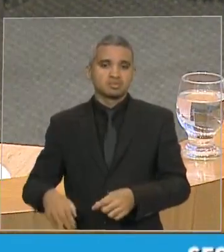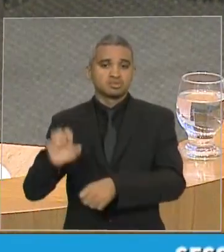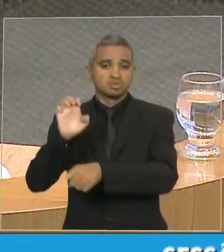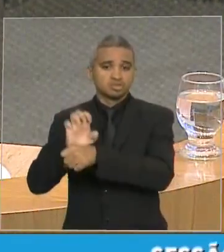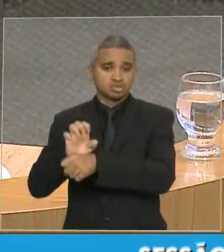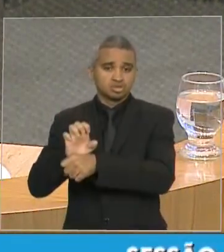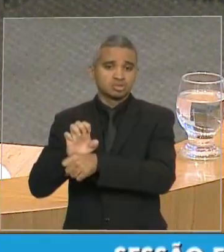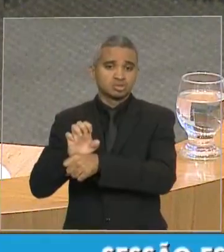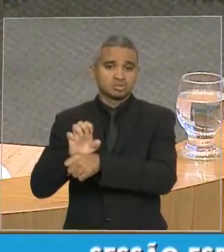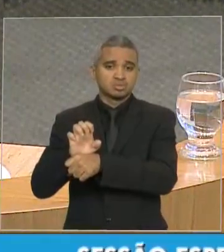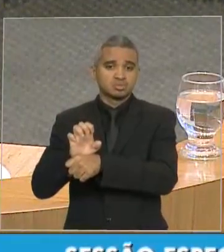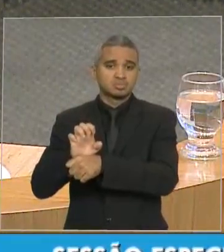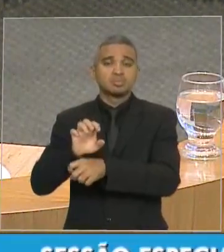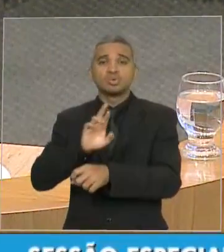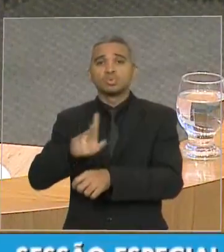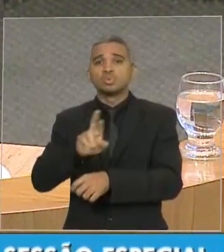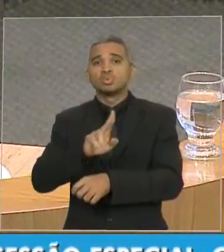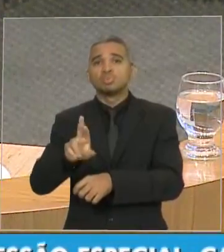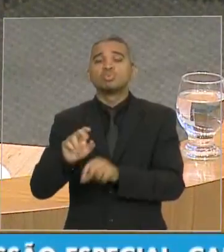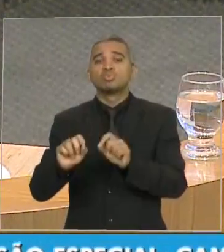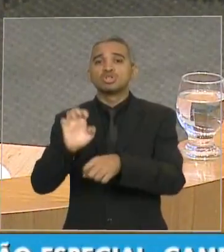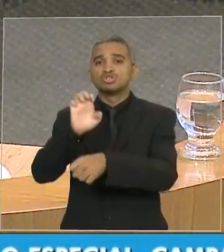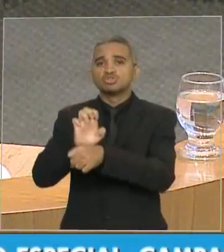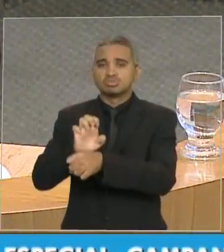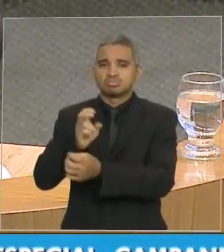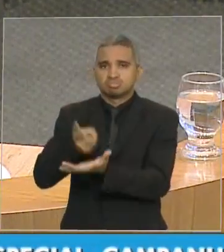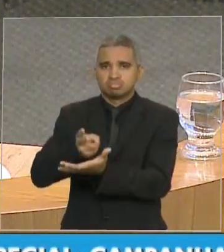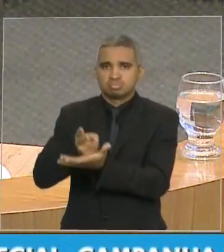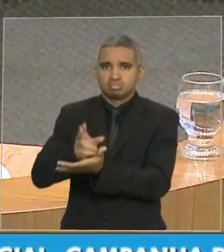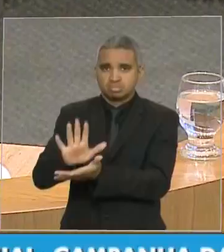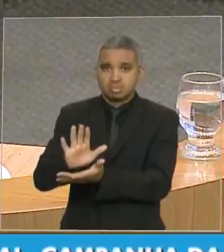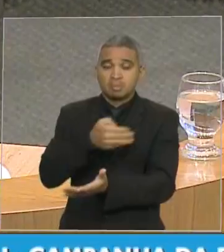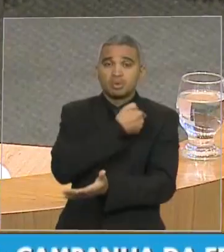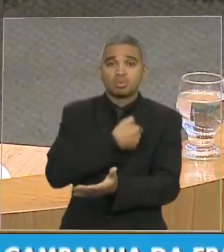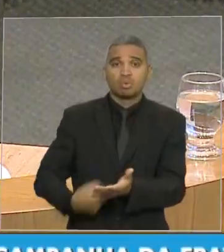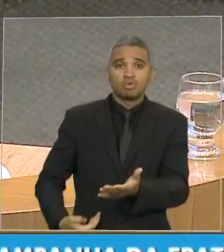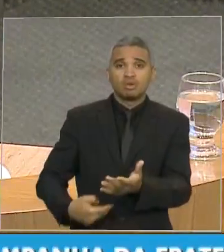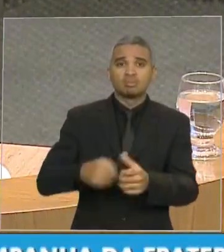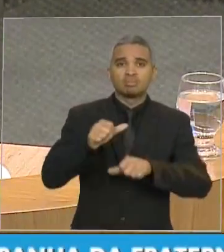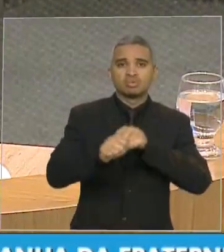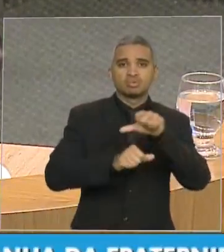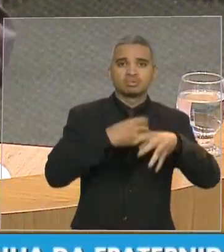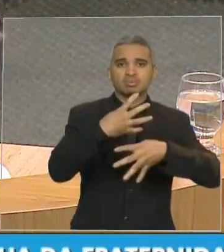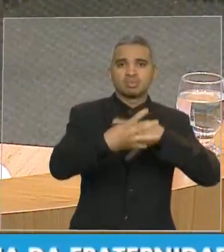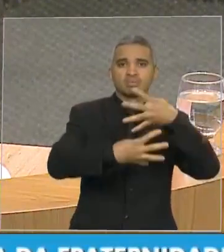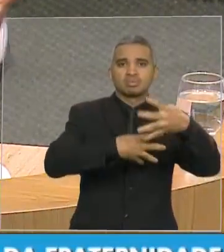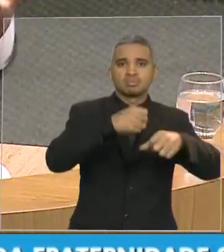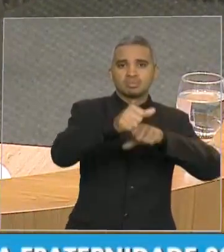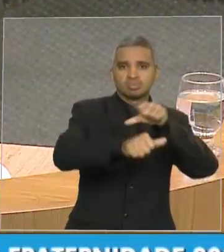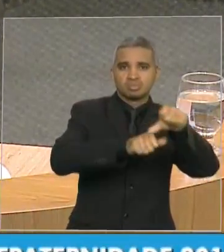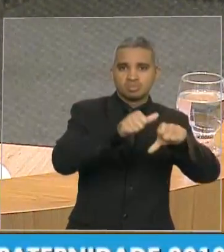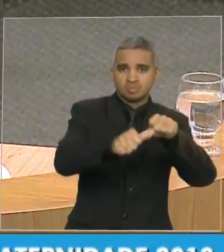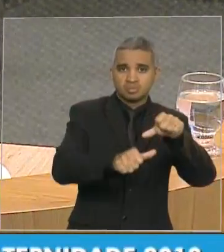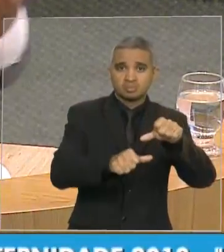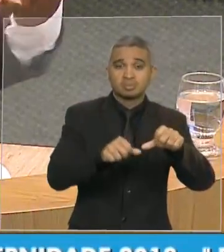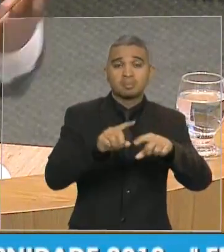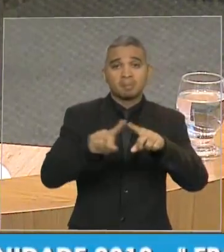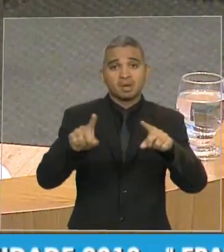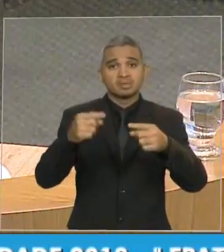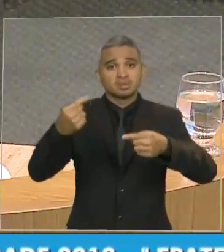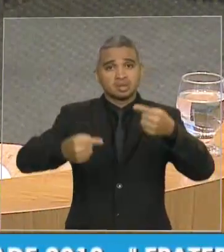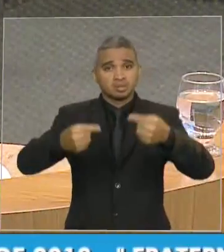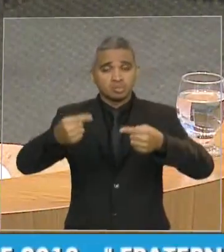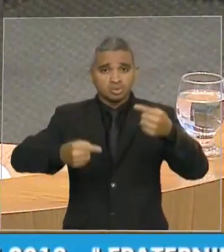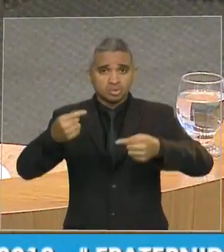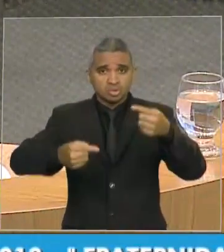os governos passam, o Estado permanece. E se essa política permanece, ela vai incultar a todas